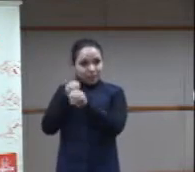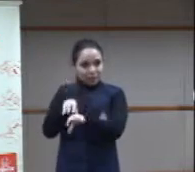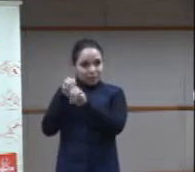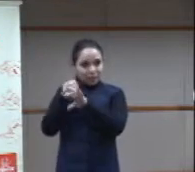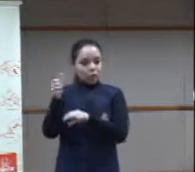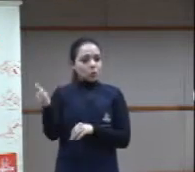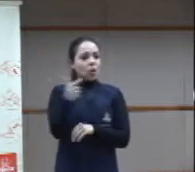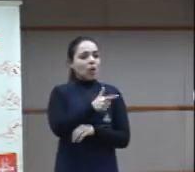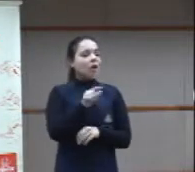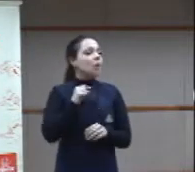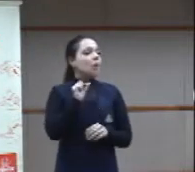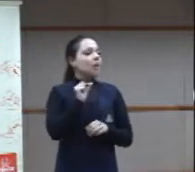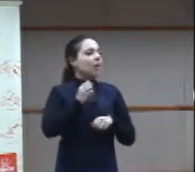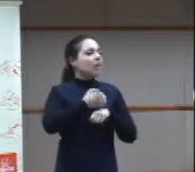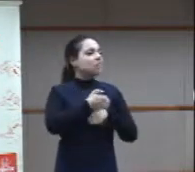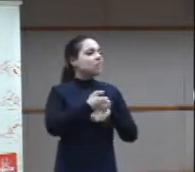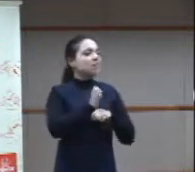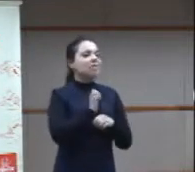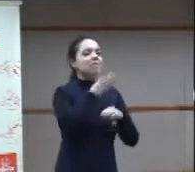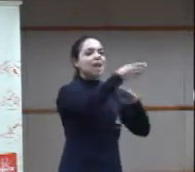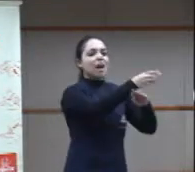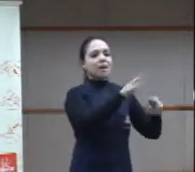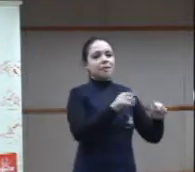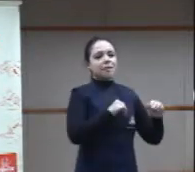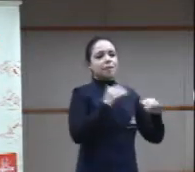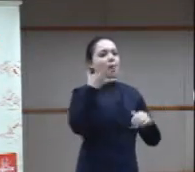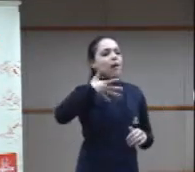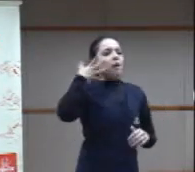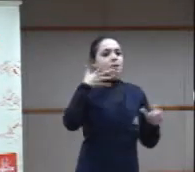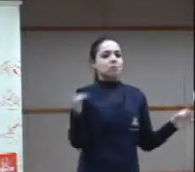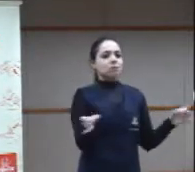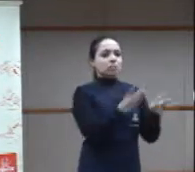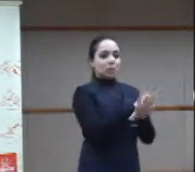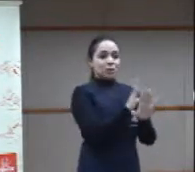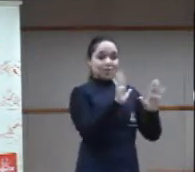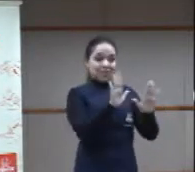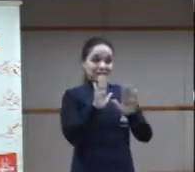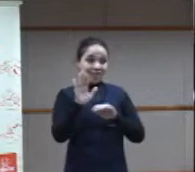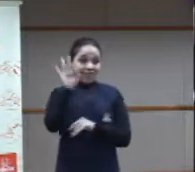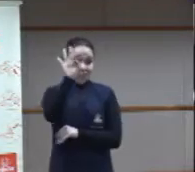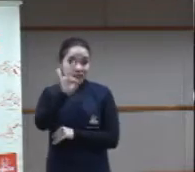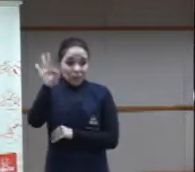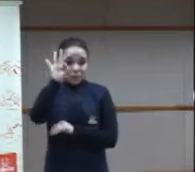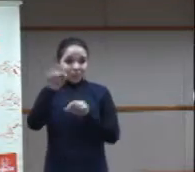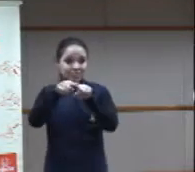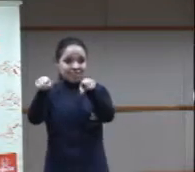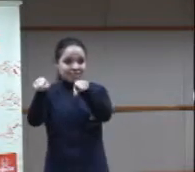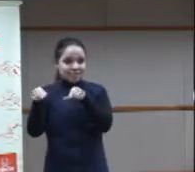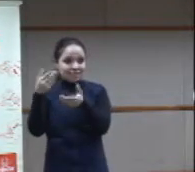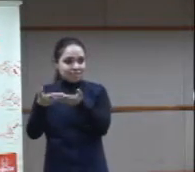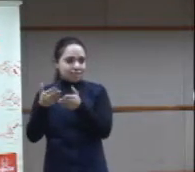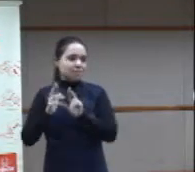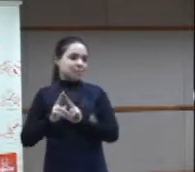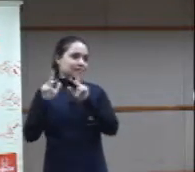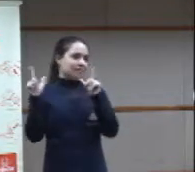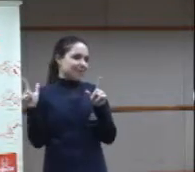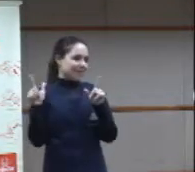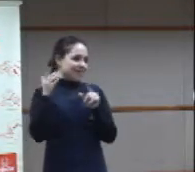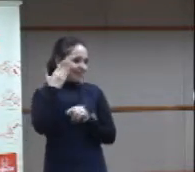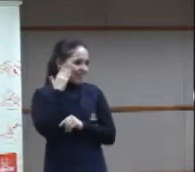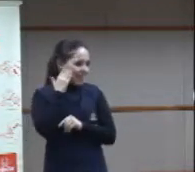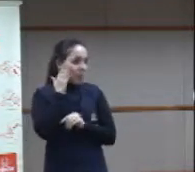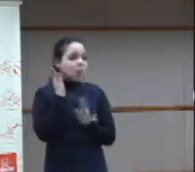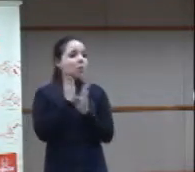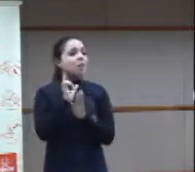Libras freelancer, que vai lá, interpreta uma palestra e vai embora. O intérprete de Libras de uma instituição de ensino, ele